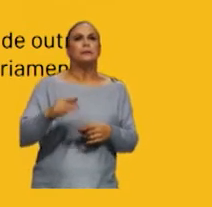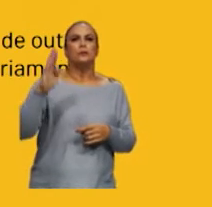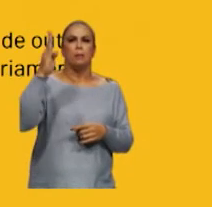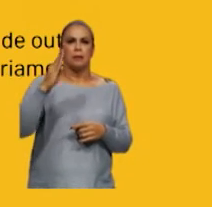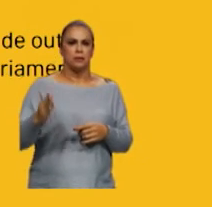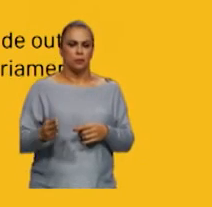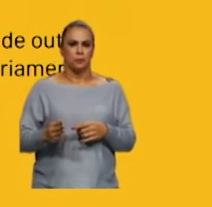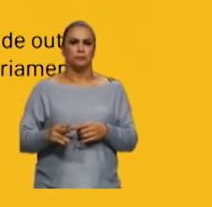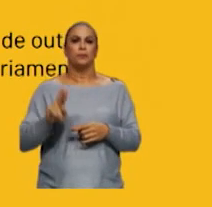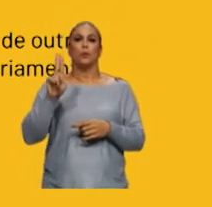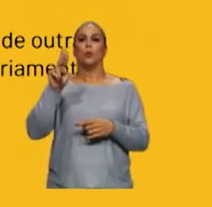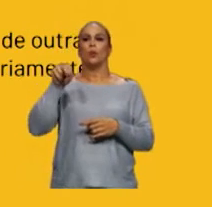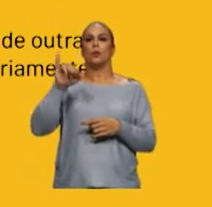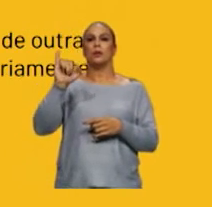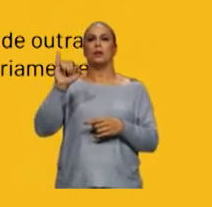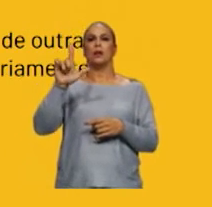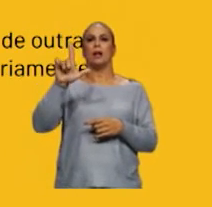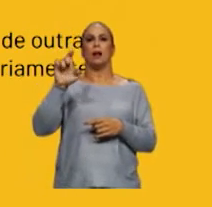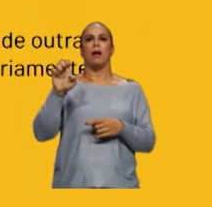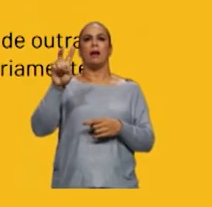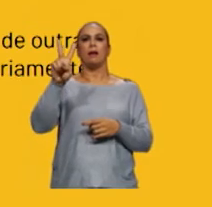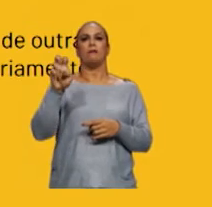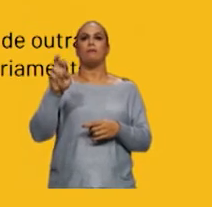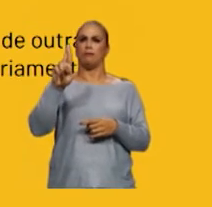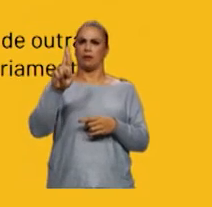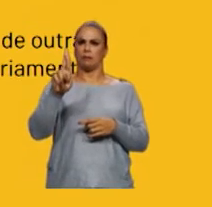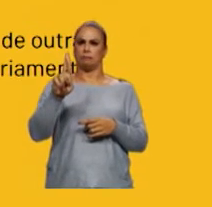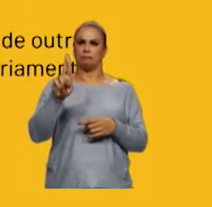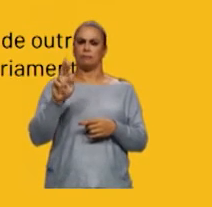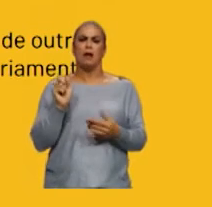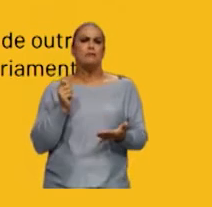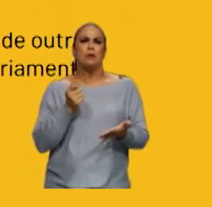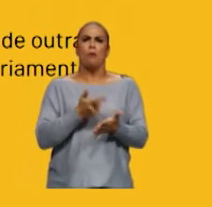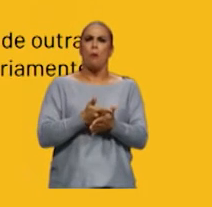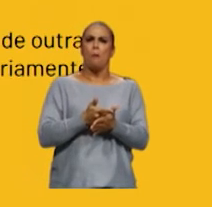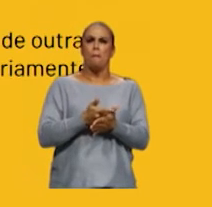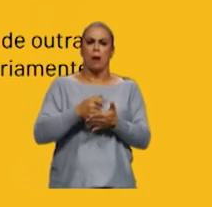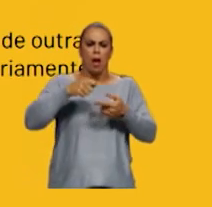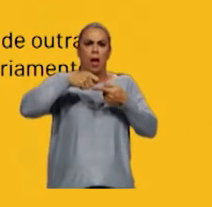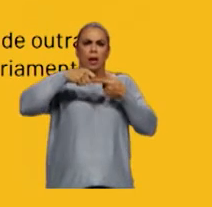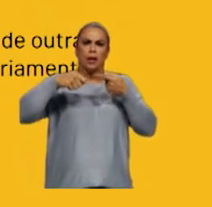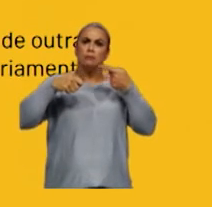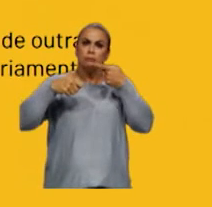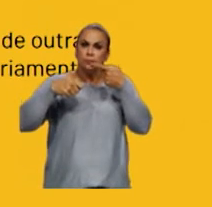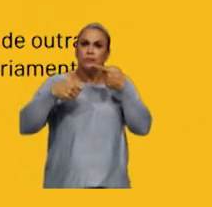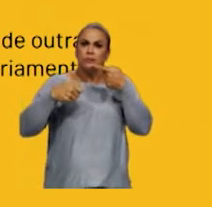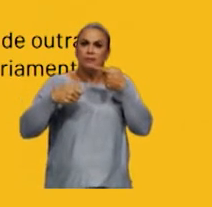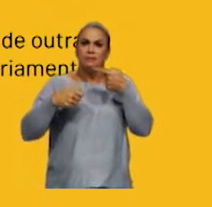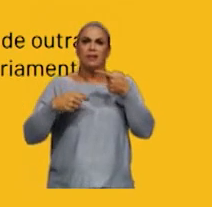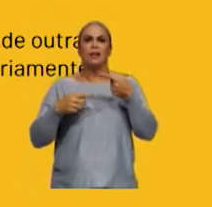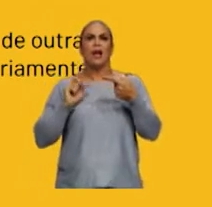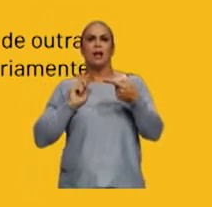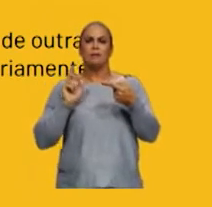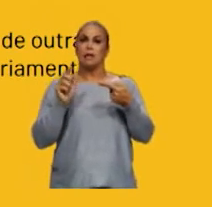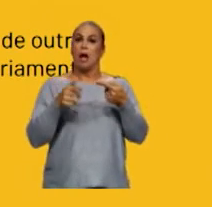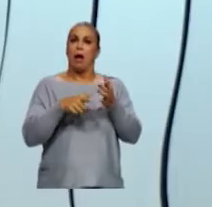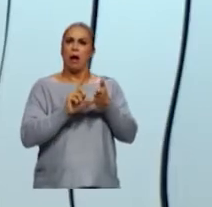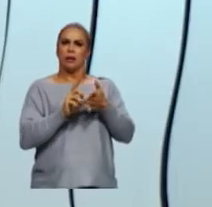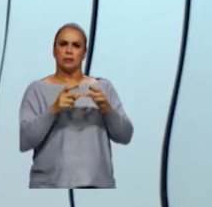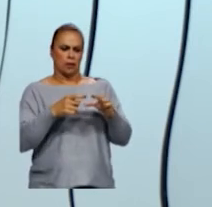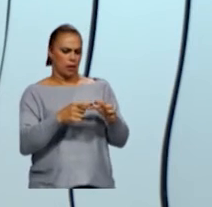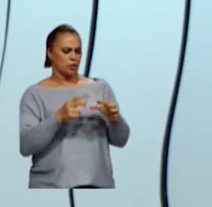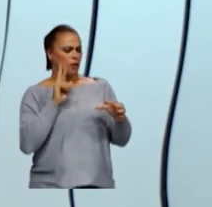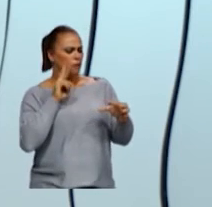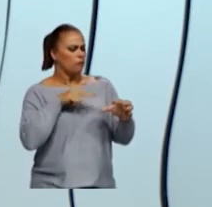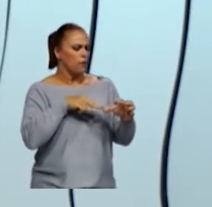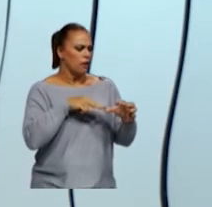Unilever. Se você compra creme dental, dependendo da marca, e olha no verso, tá lá o usinho da Unilever. Se